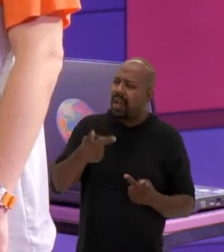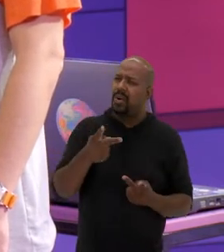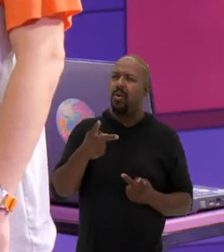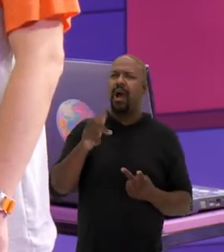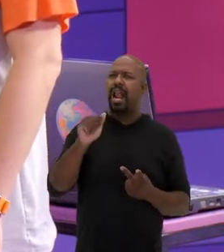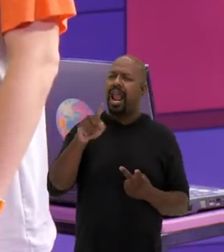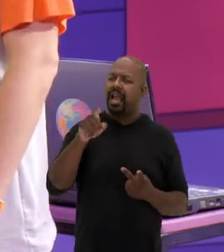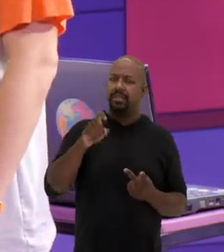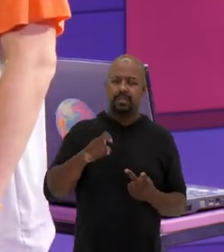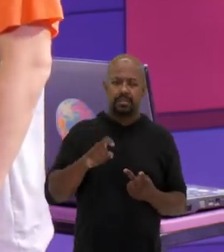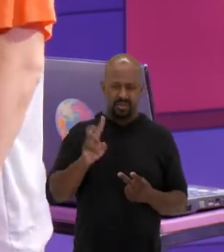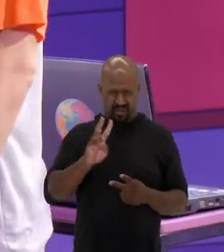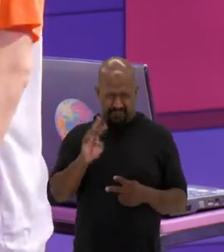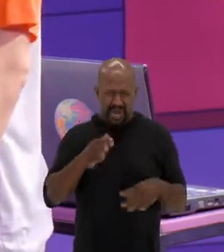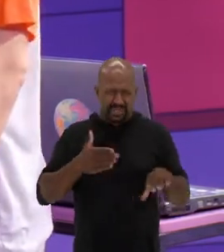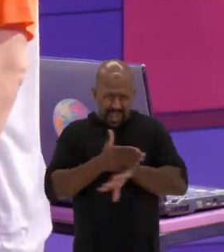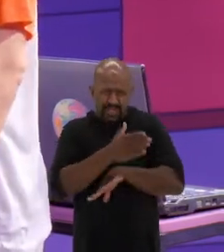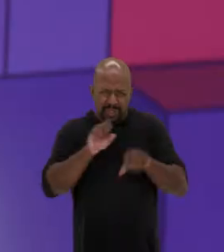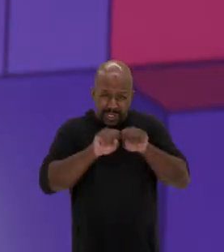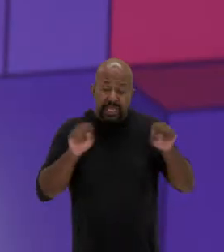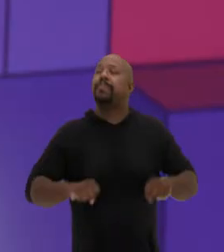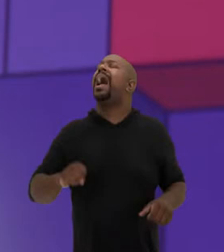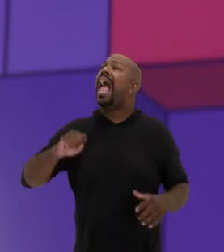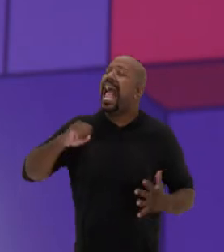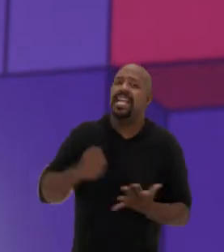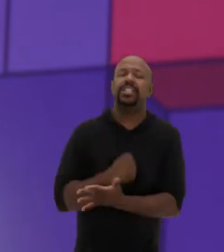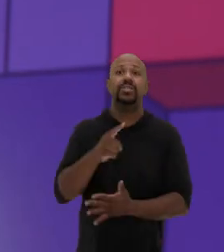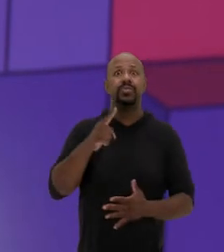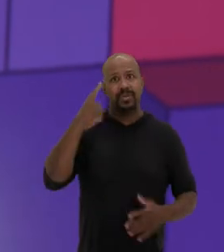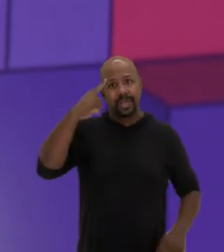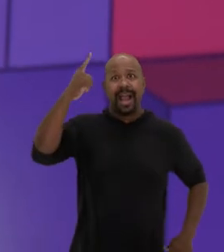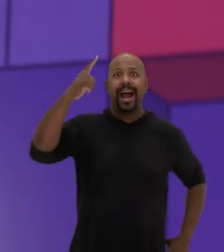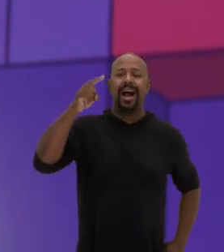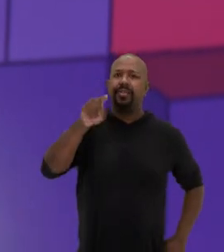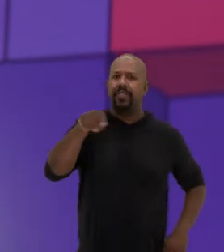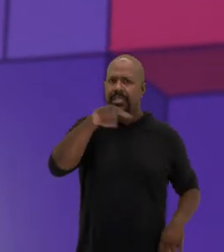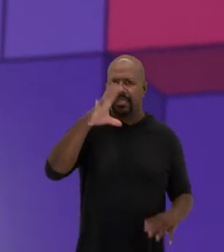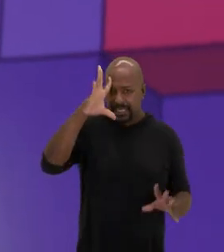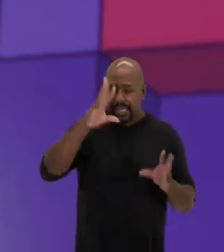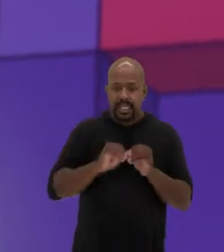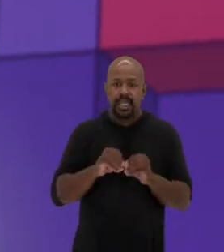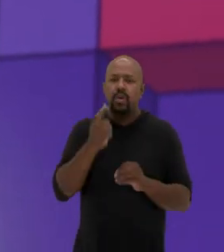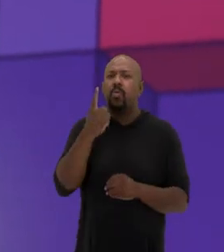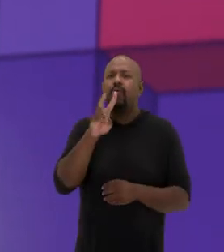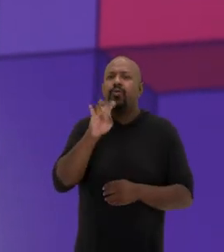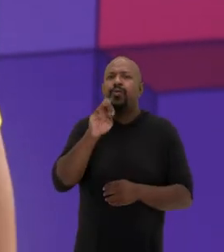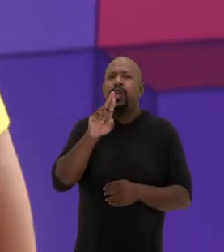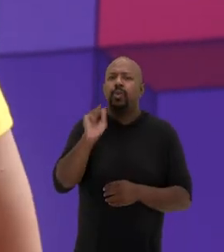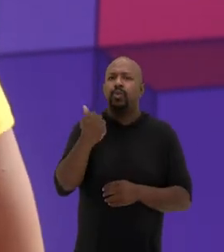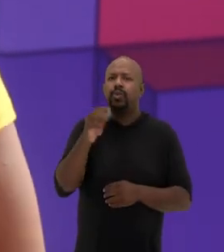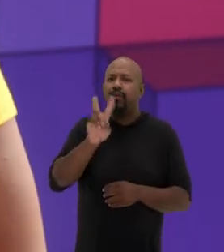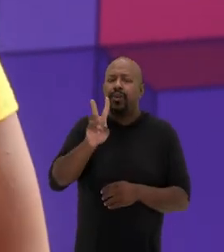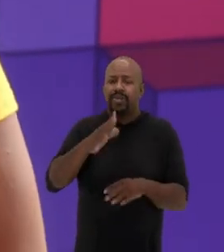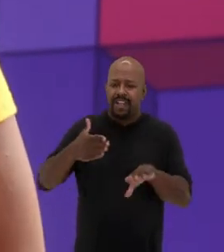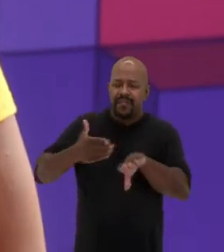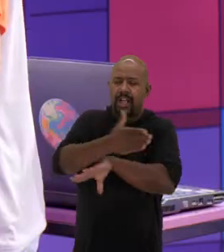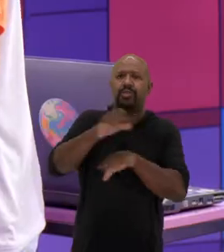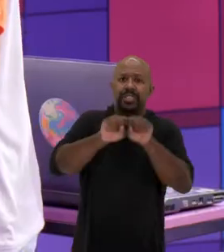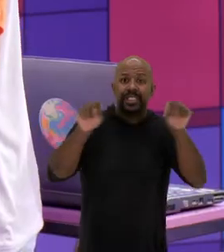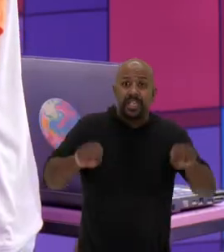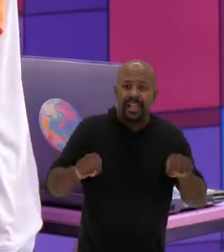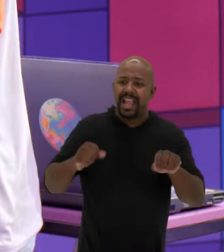você disse, Alex. Que um vírus invadiu o sistema? É isso! Gente, vocês entenderam? Um vírus invadiu o